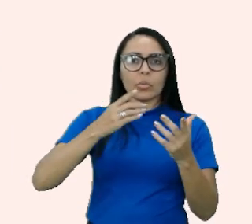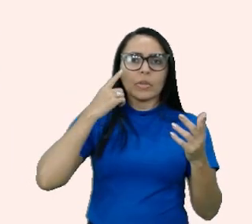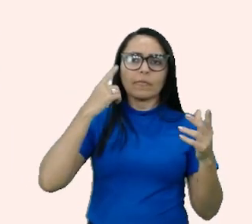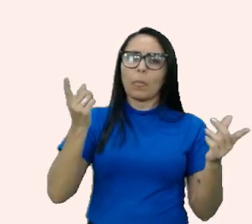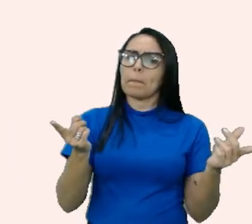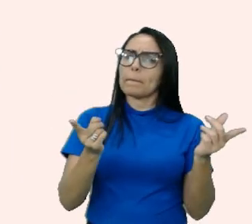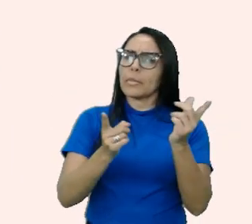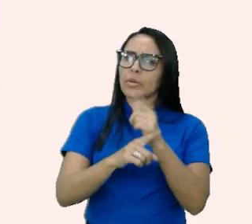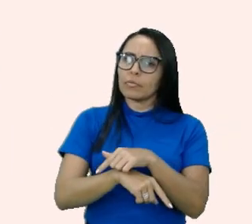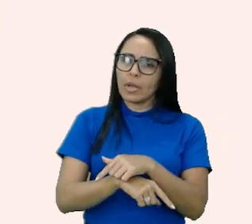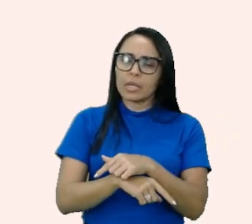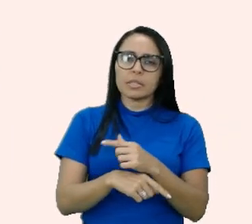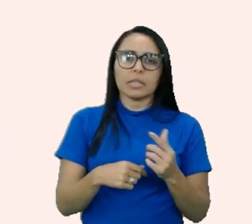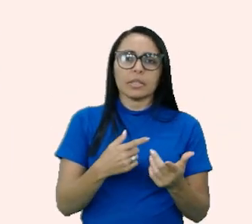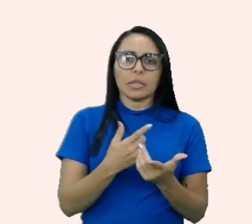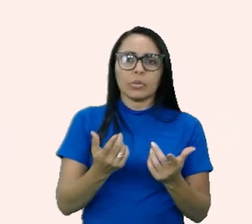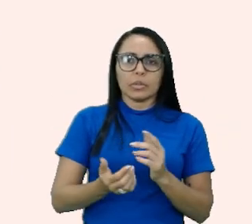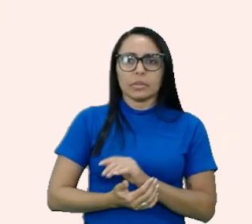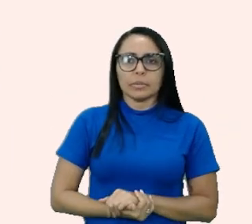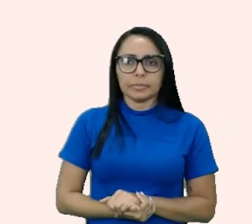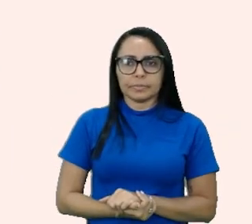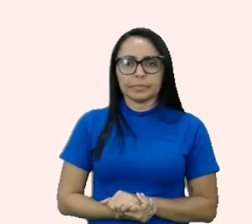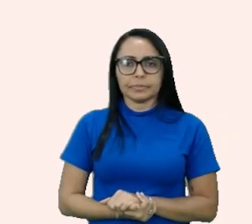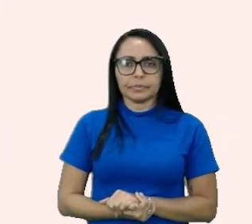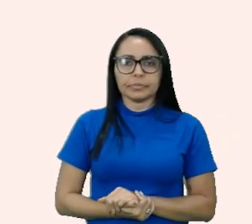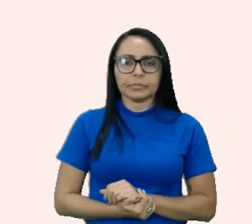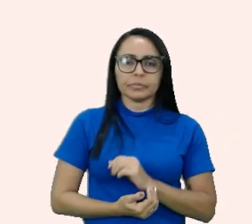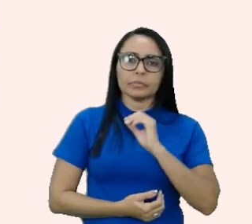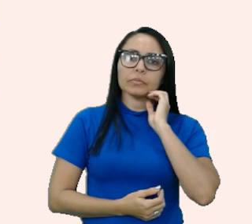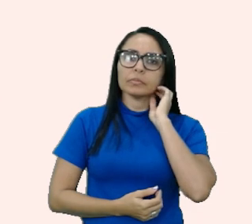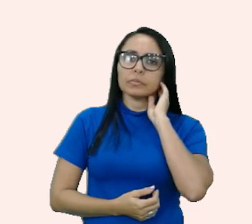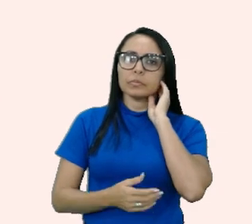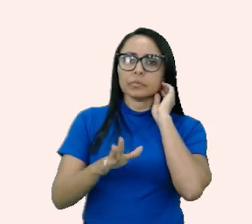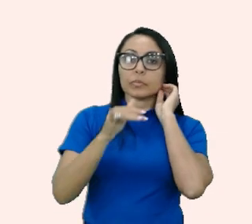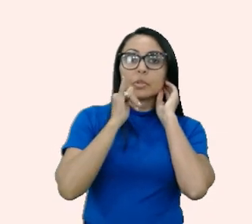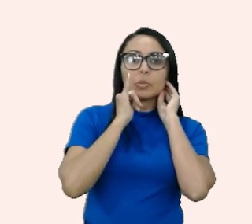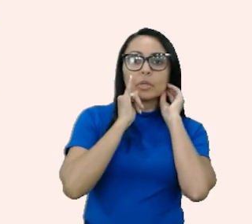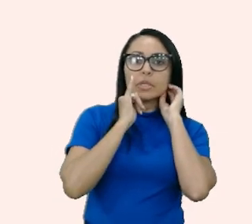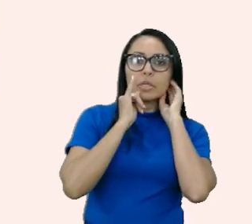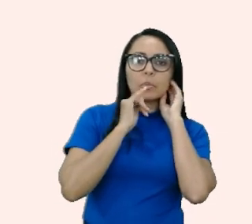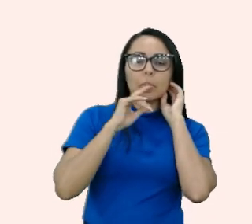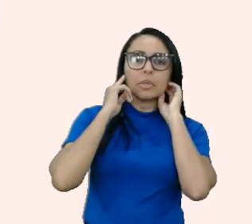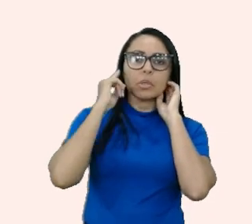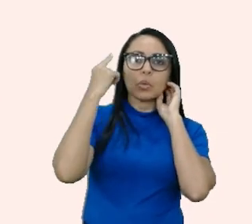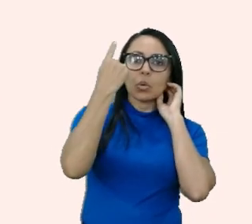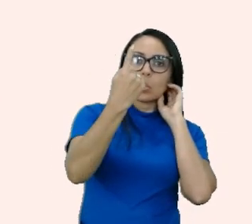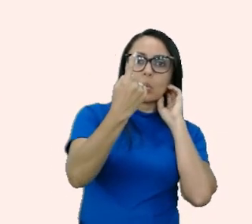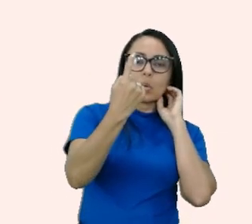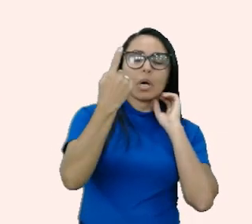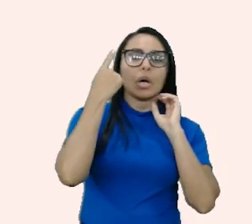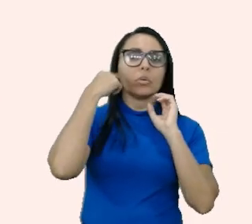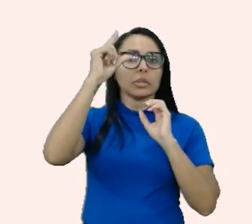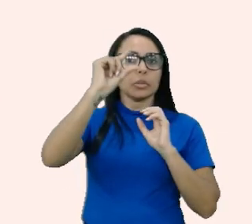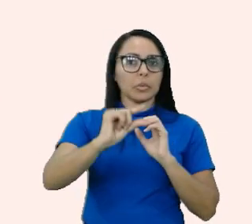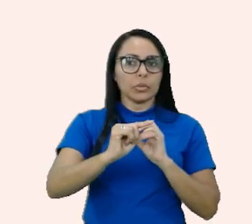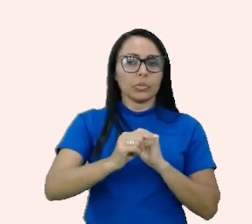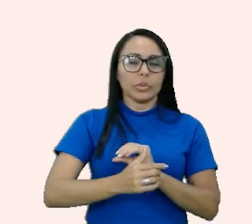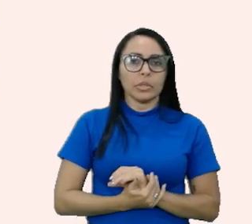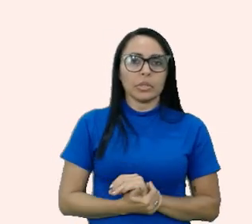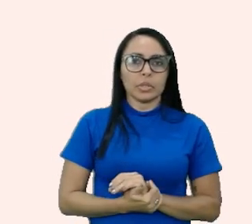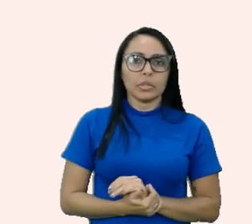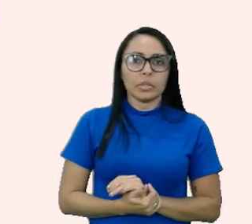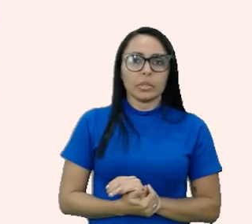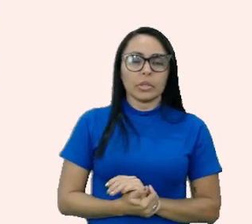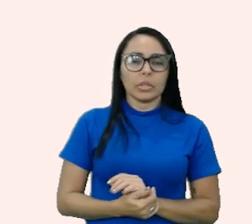inversa na outra grandeza na mesma proporção. Por exemplo, aumentando uma, a outra diminui. Quando eu